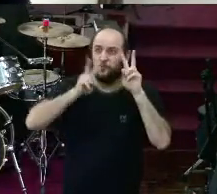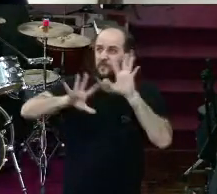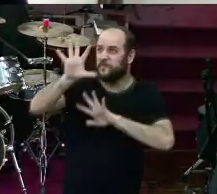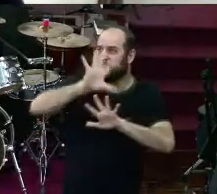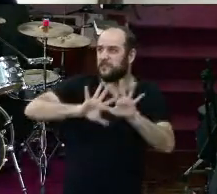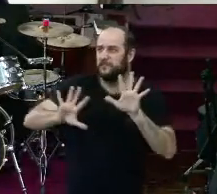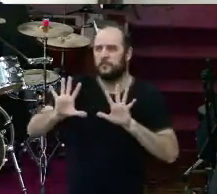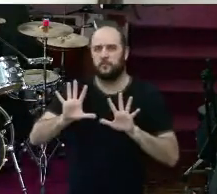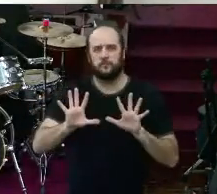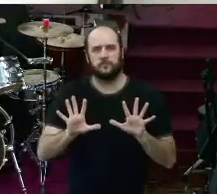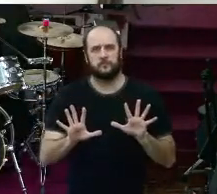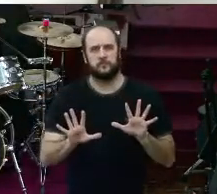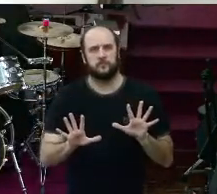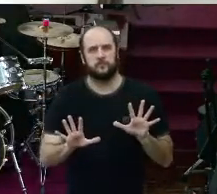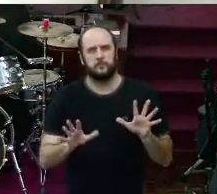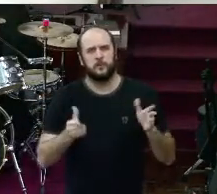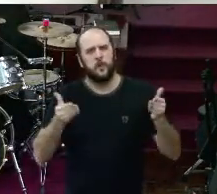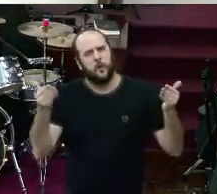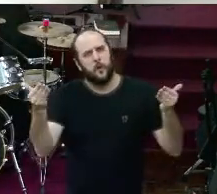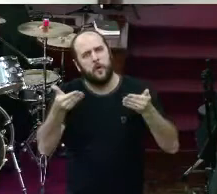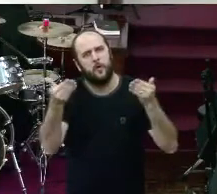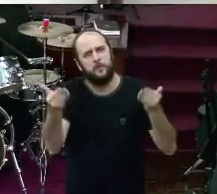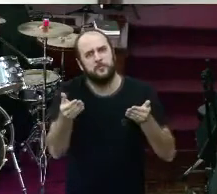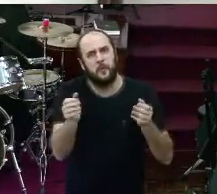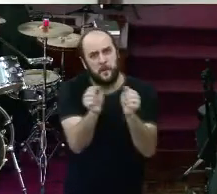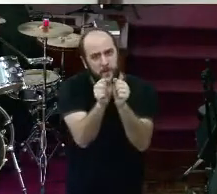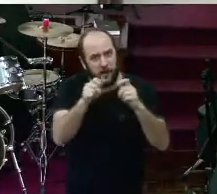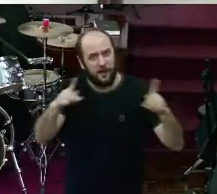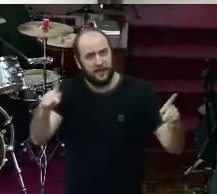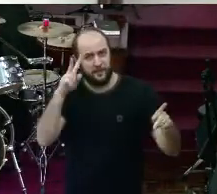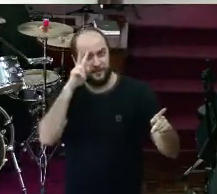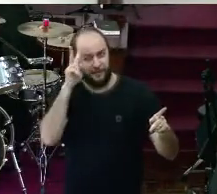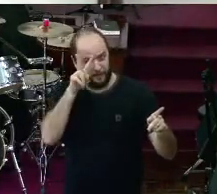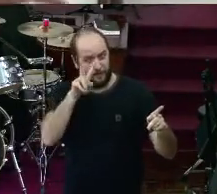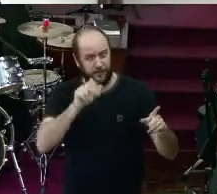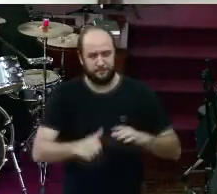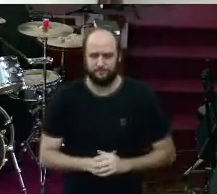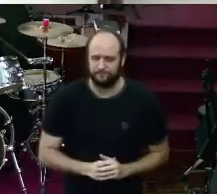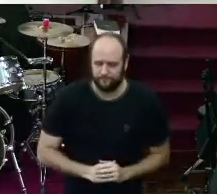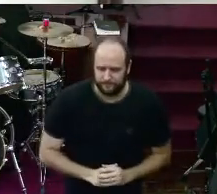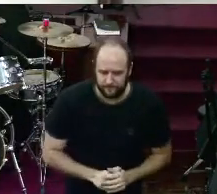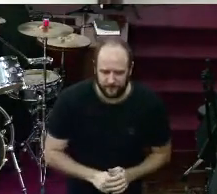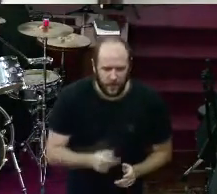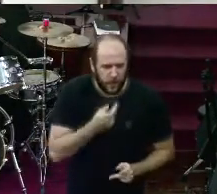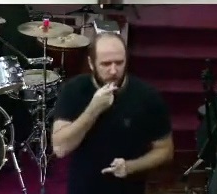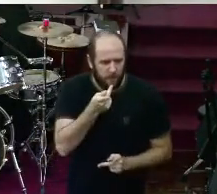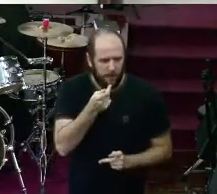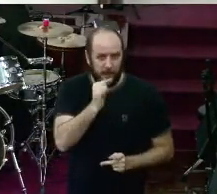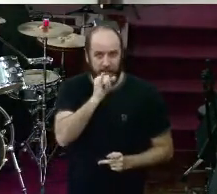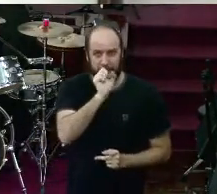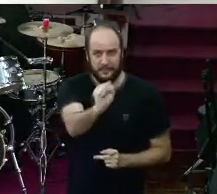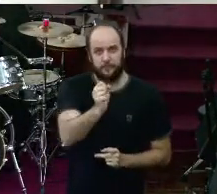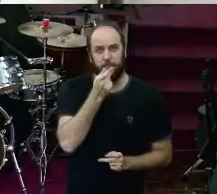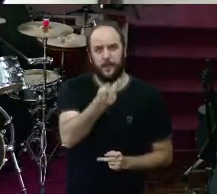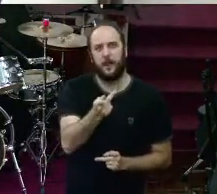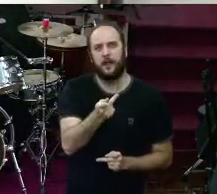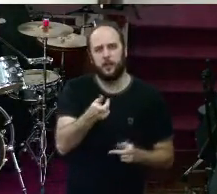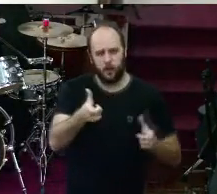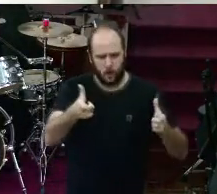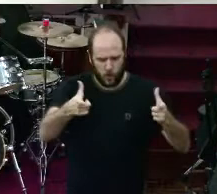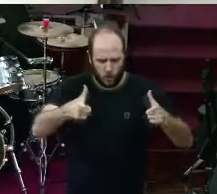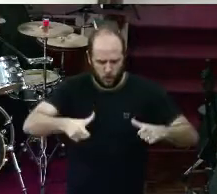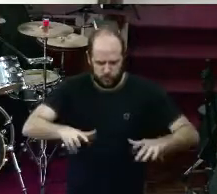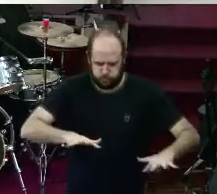no final desta noite a mensagem lendo o Apocalipse. Mas ele diz que o lugar tremeu.